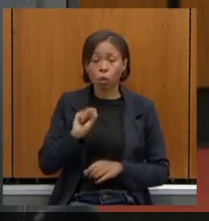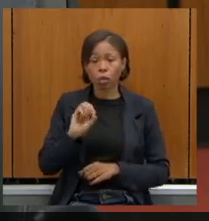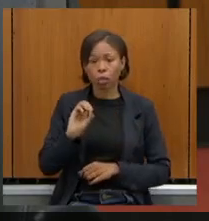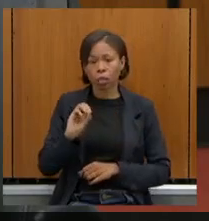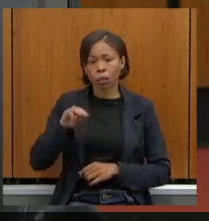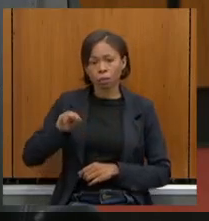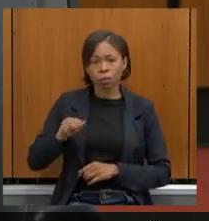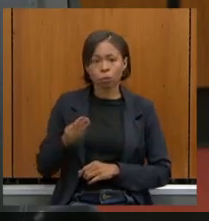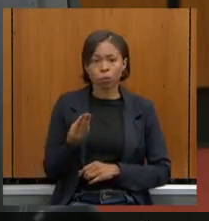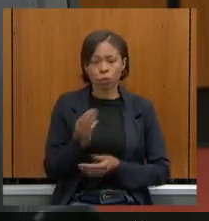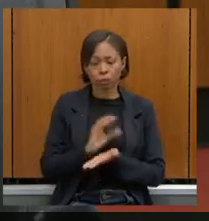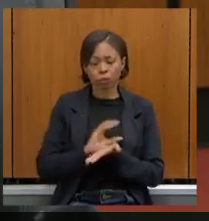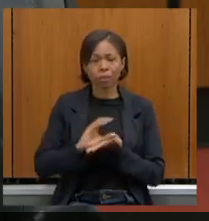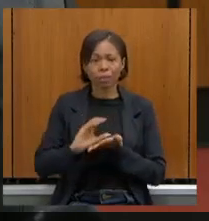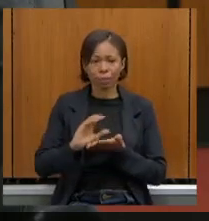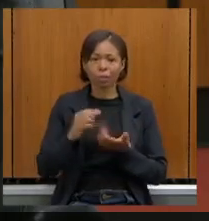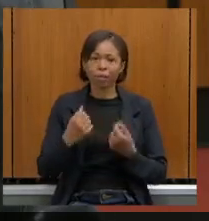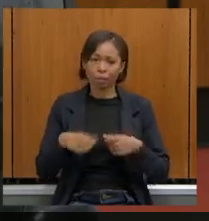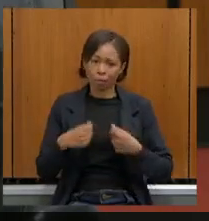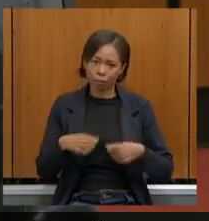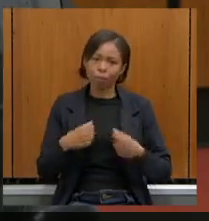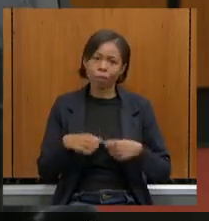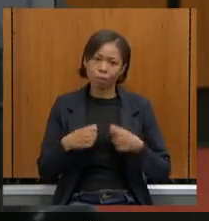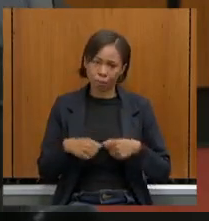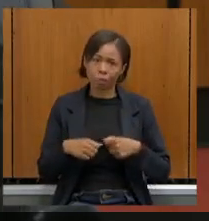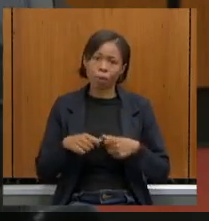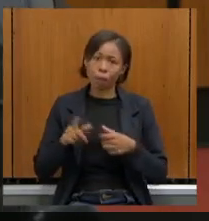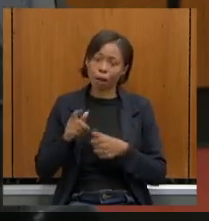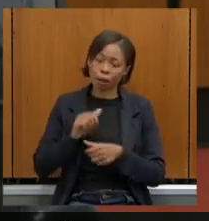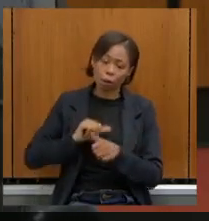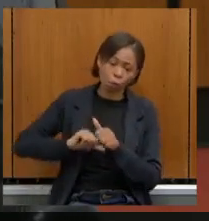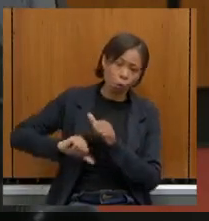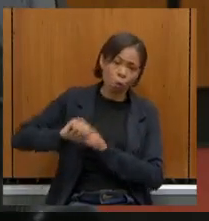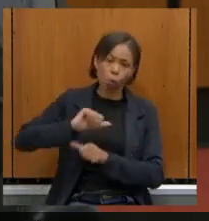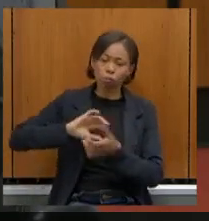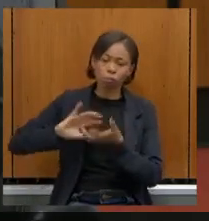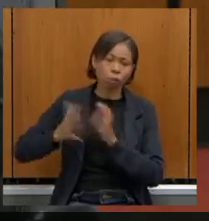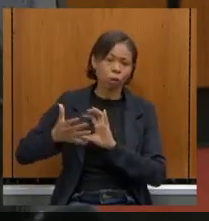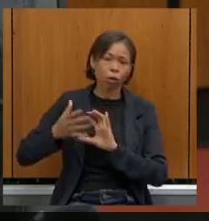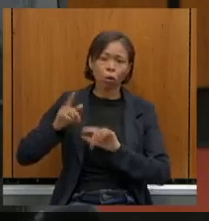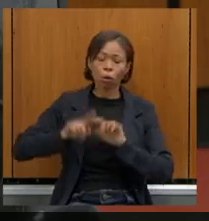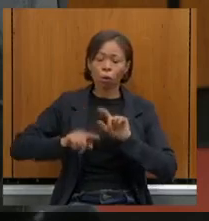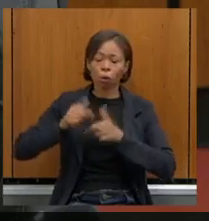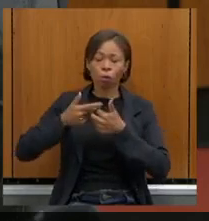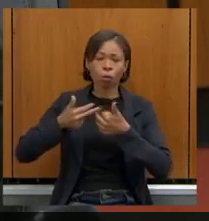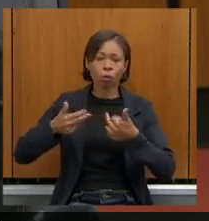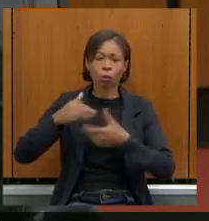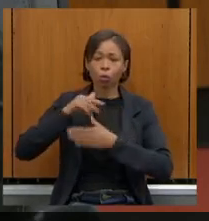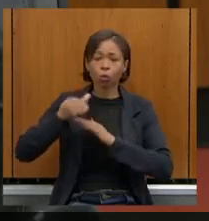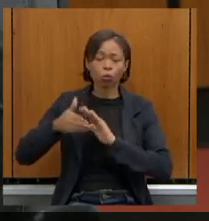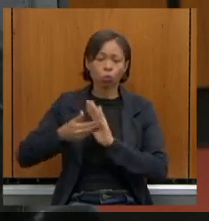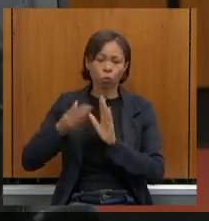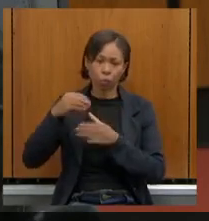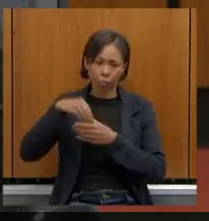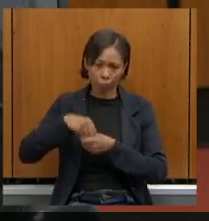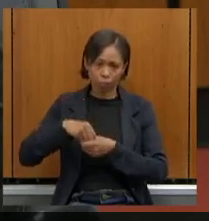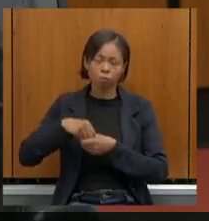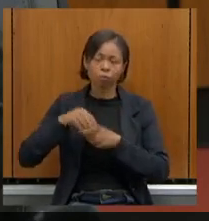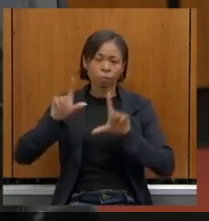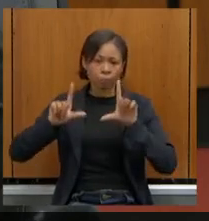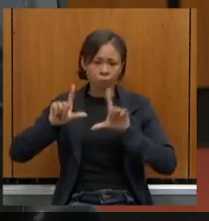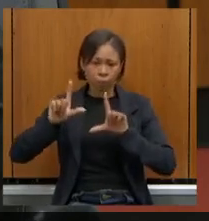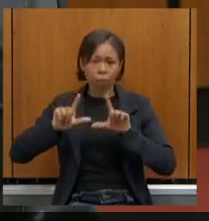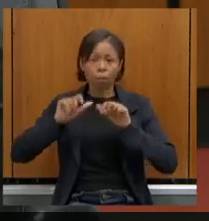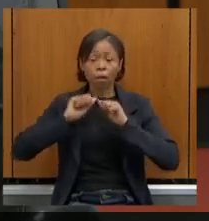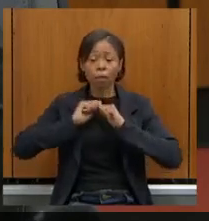precisa para renovar todo, todos os equipamentos, sobretudo, para que o sinal chegue ao